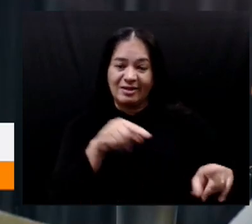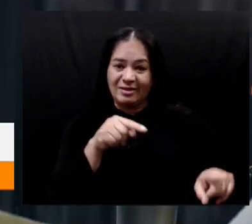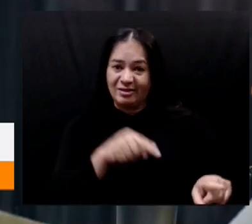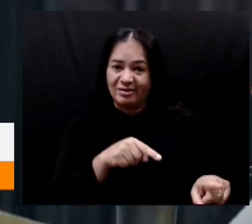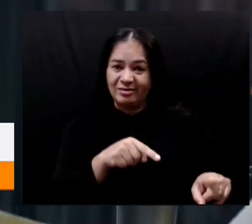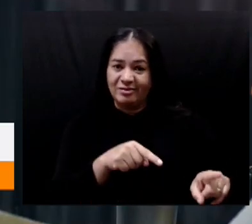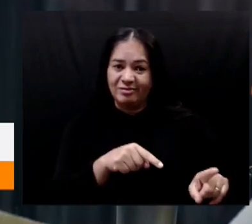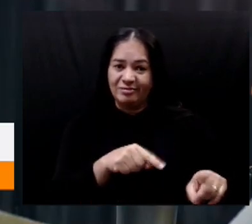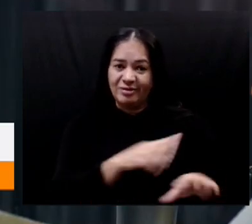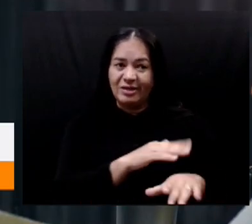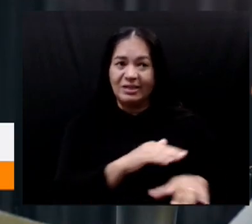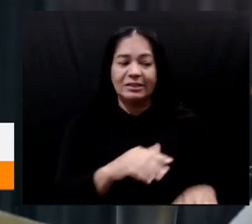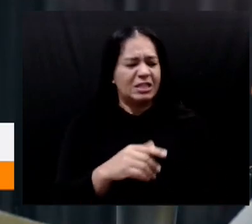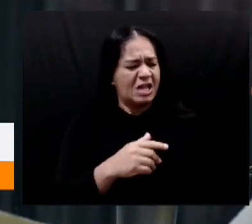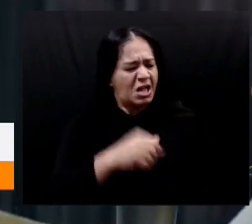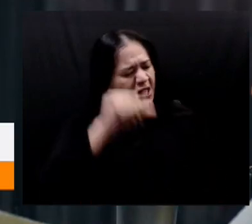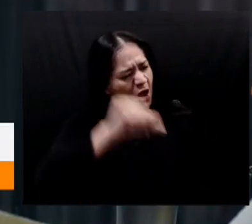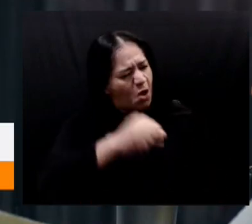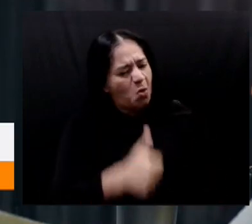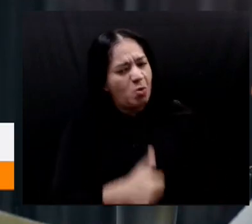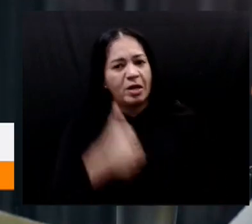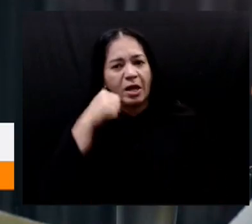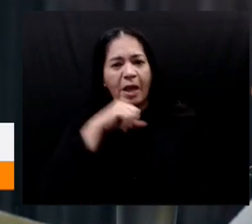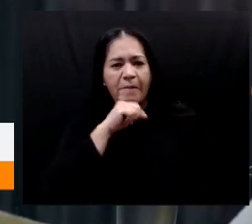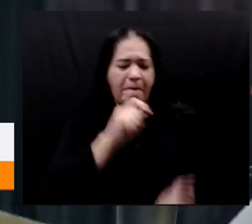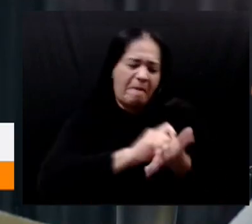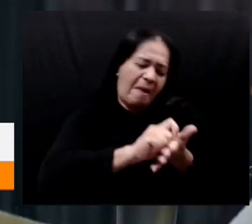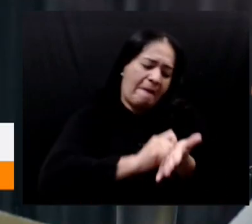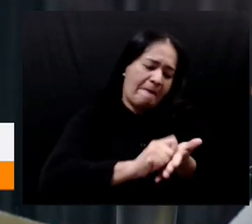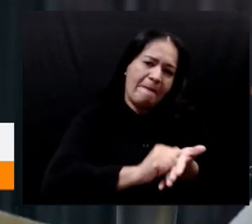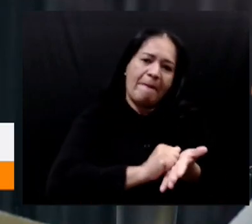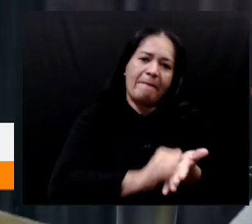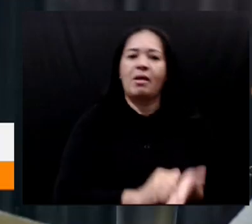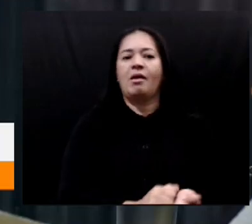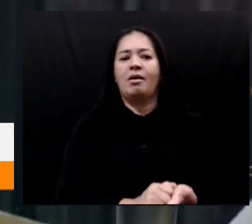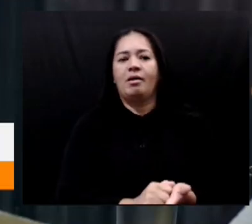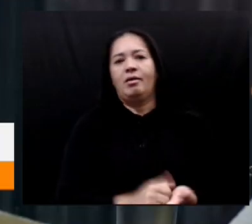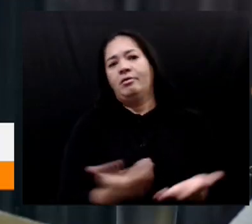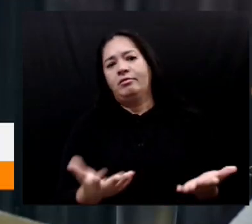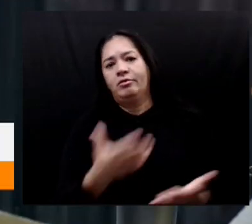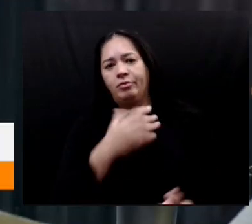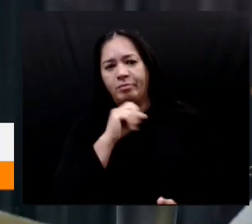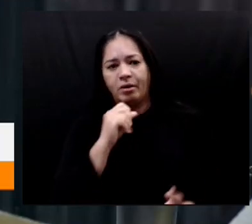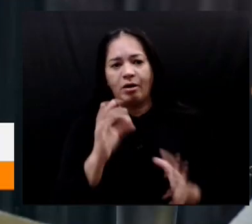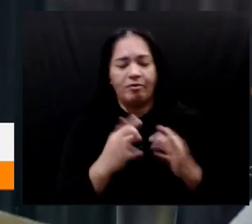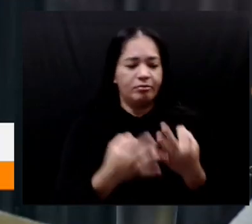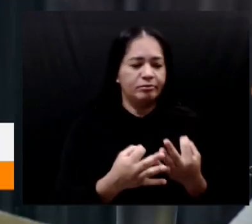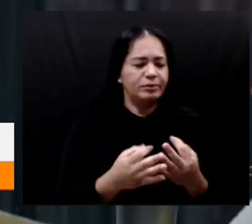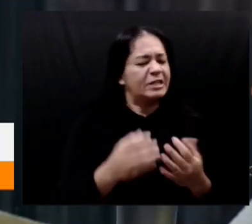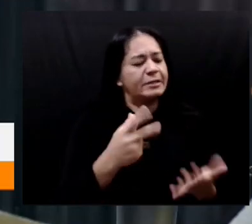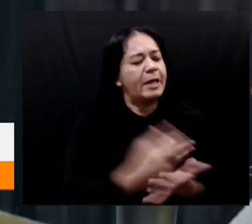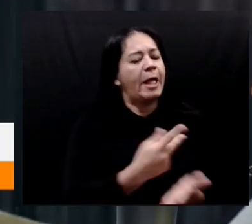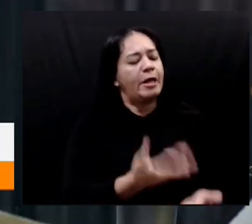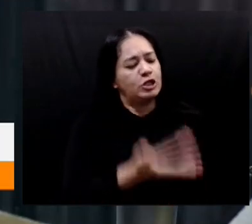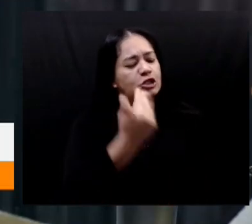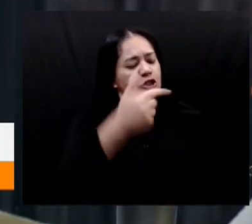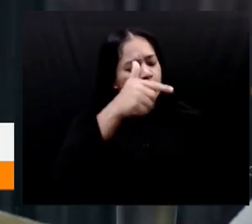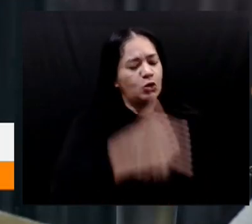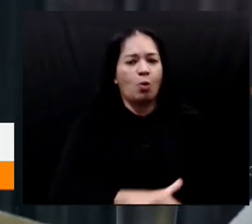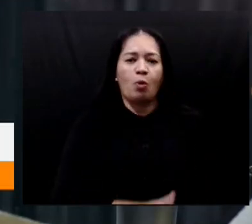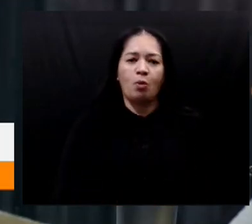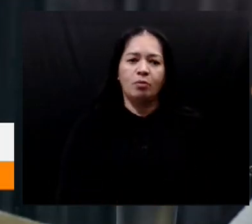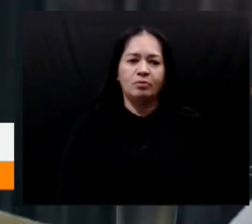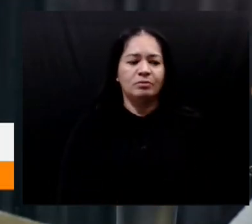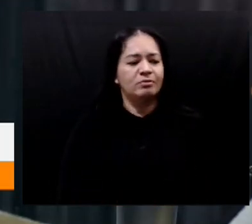tá bom", e a mãe apaga, o pai apaga, a babá apaga, "Não, vamos fazer de novo". "Não, mas não é